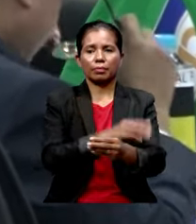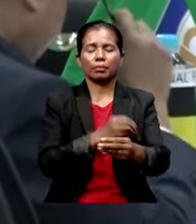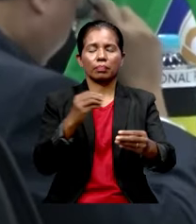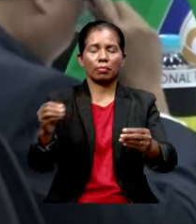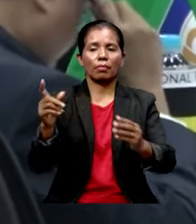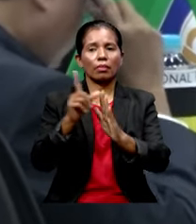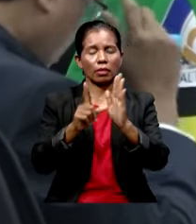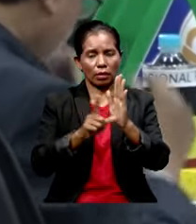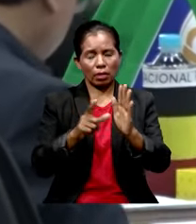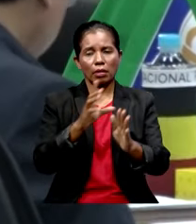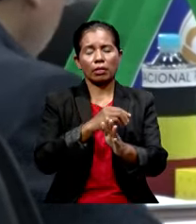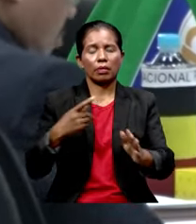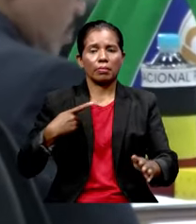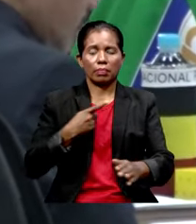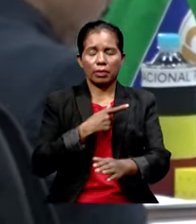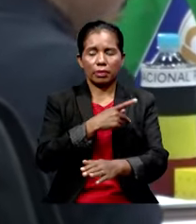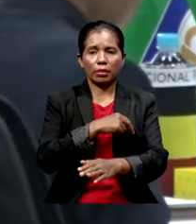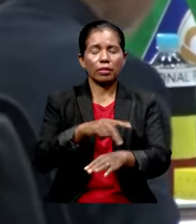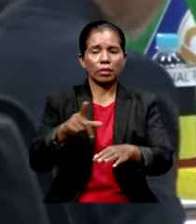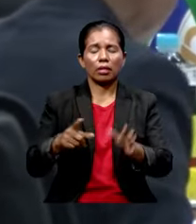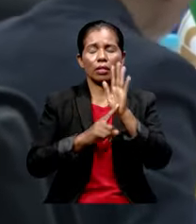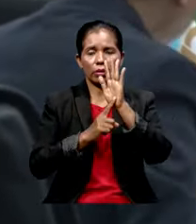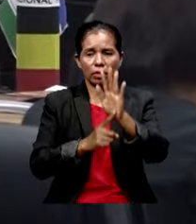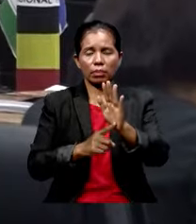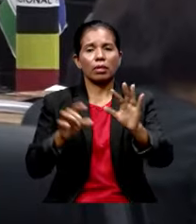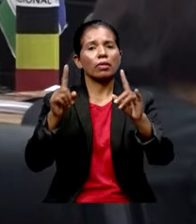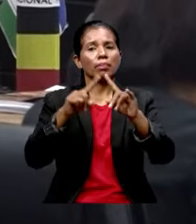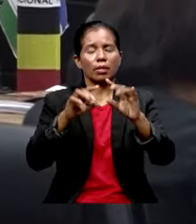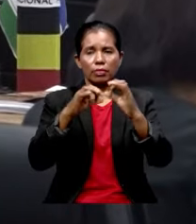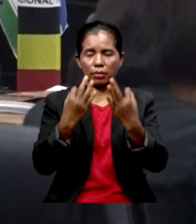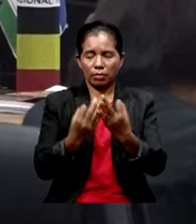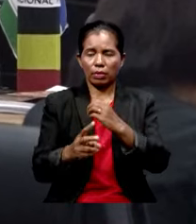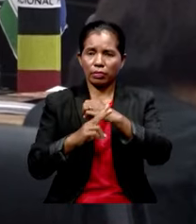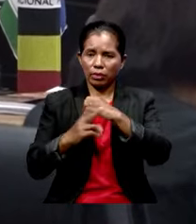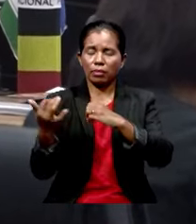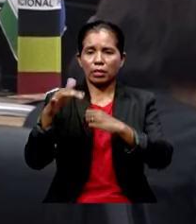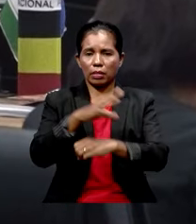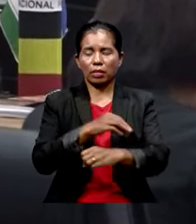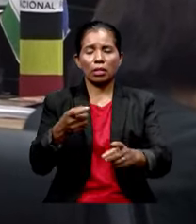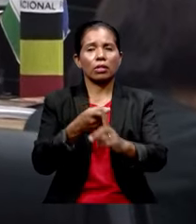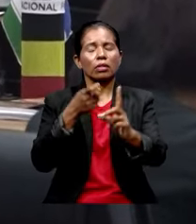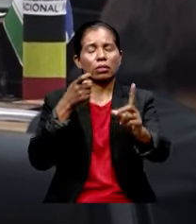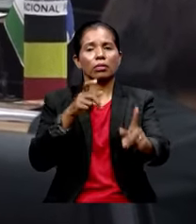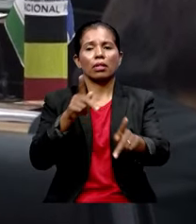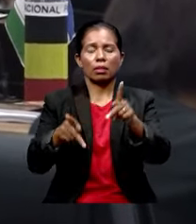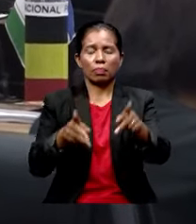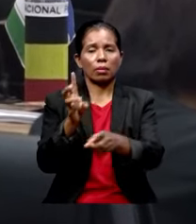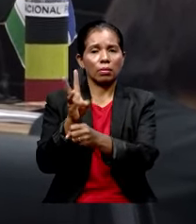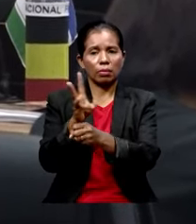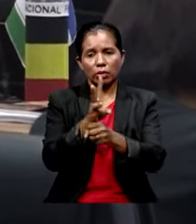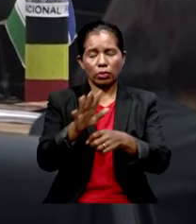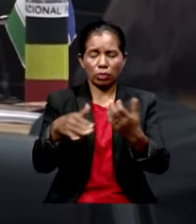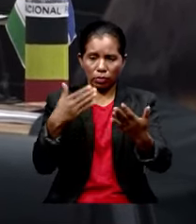legislatura Nemos, hato, ninha sentido, condolência sincero ba família vítima sira, no louva coragem russi bombeiro sira, no